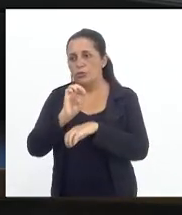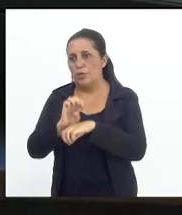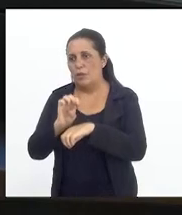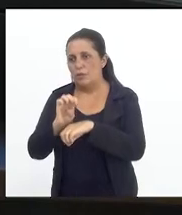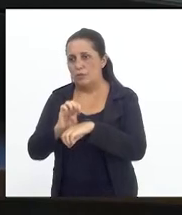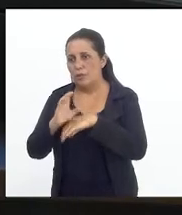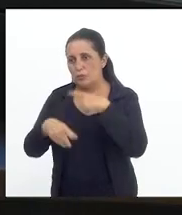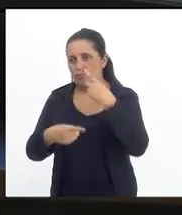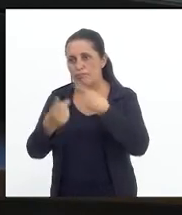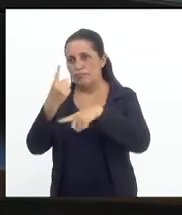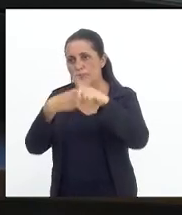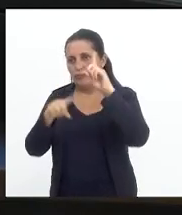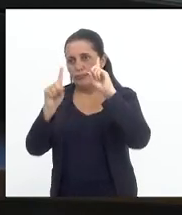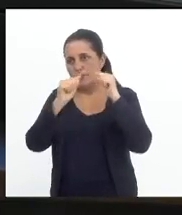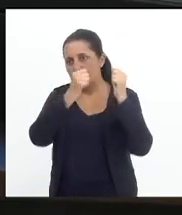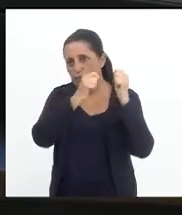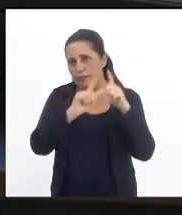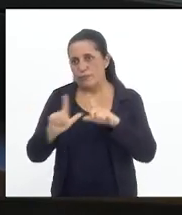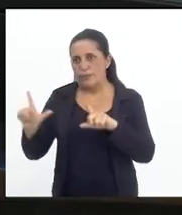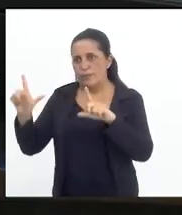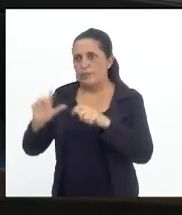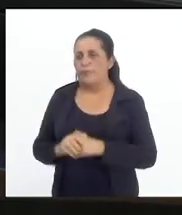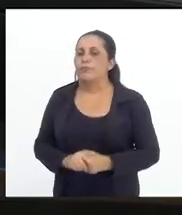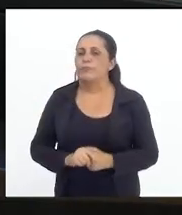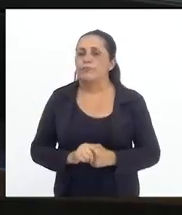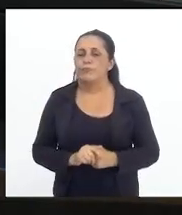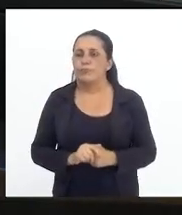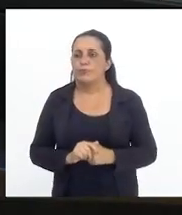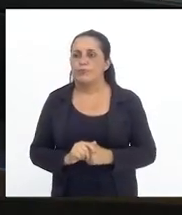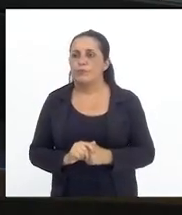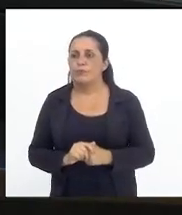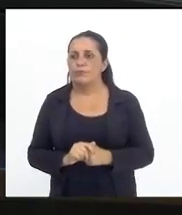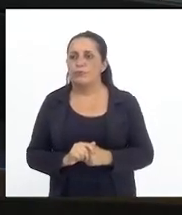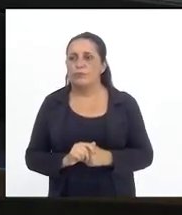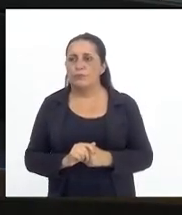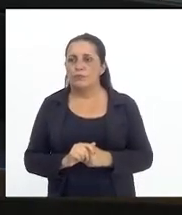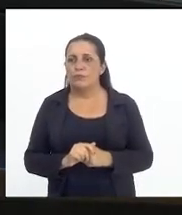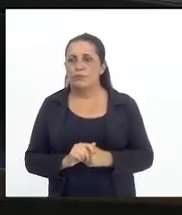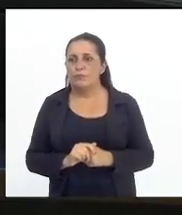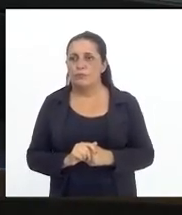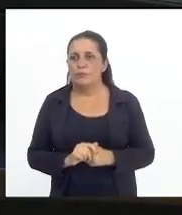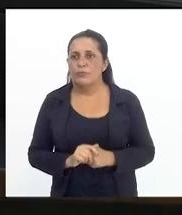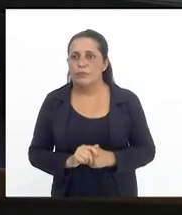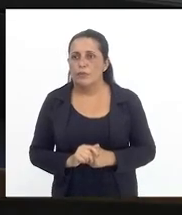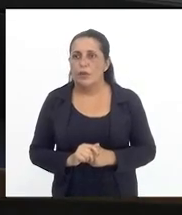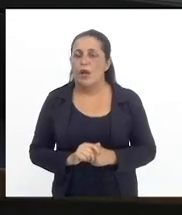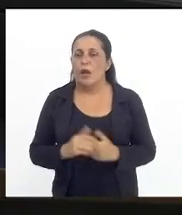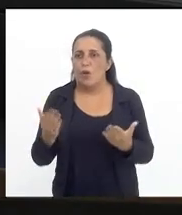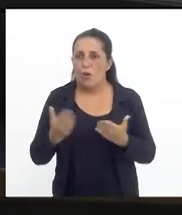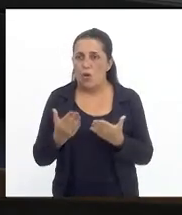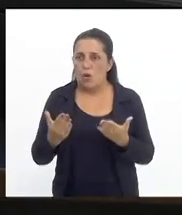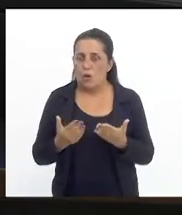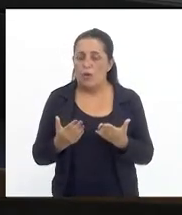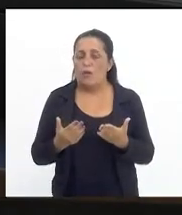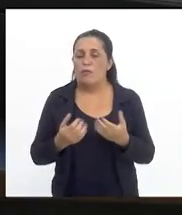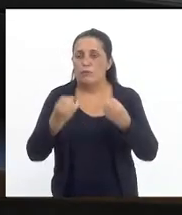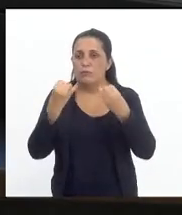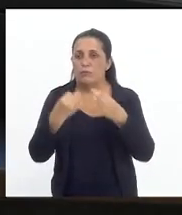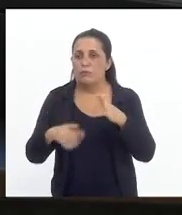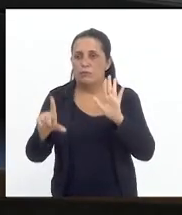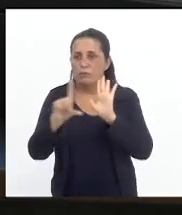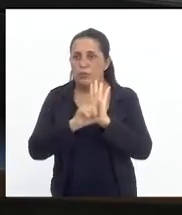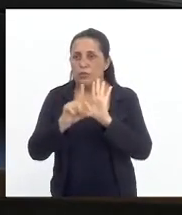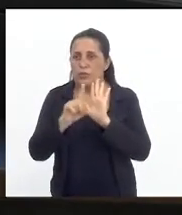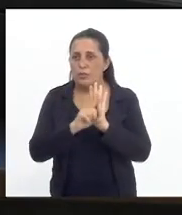a gente possa avançar pode passar por favor E aí nessa parte dois a gente vai falar da legislação aqui